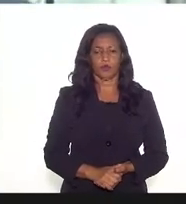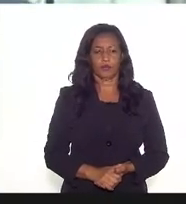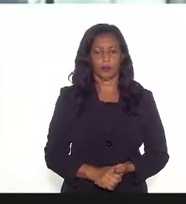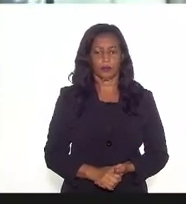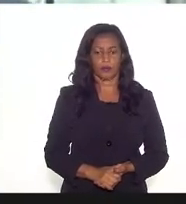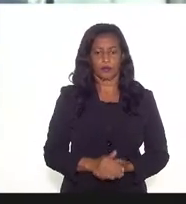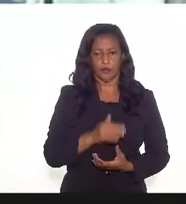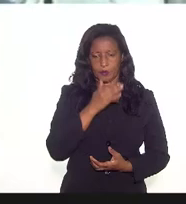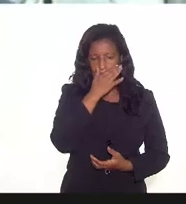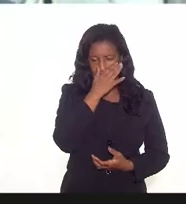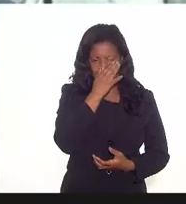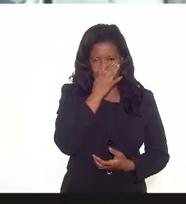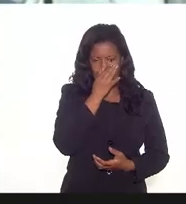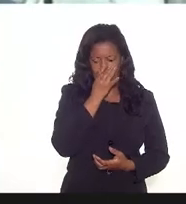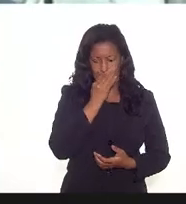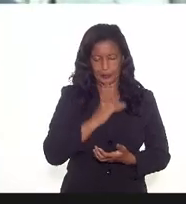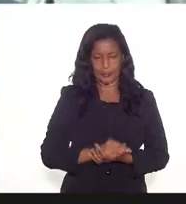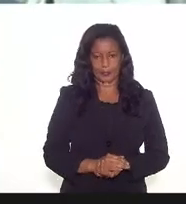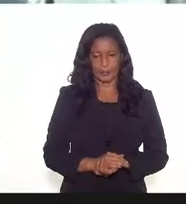bastante oportuna